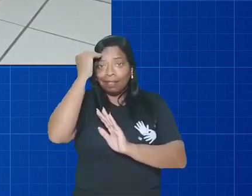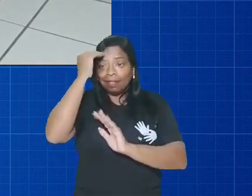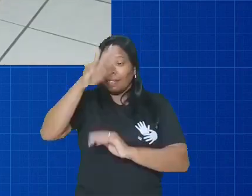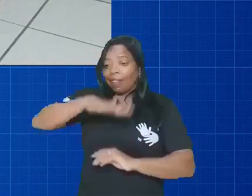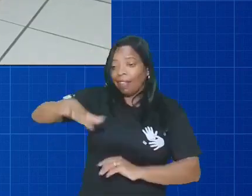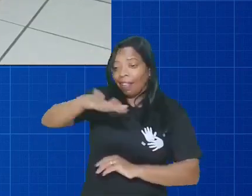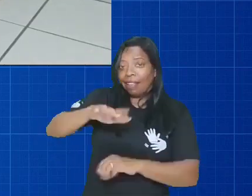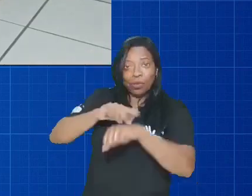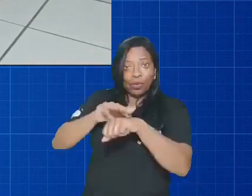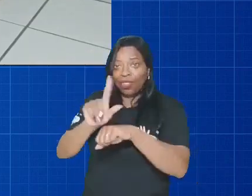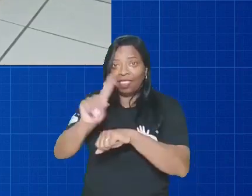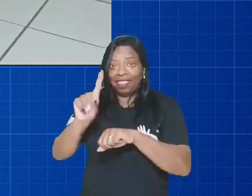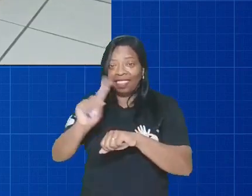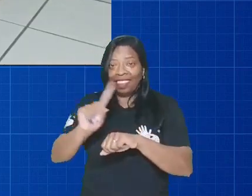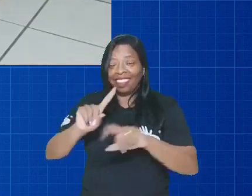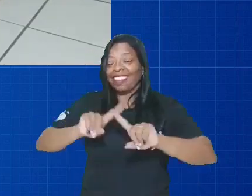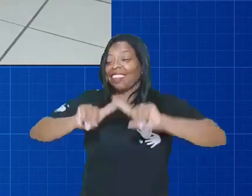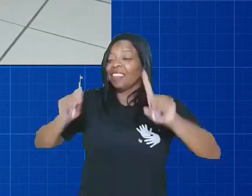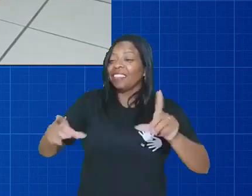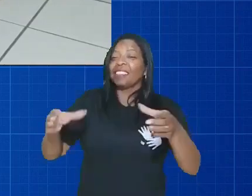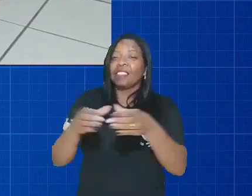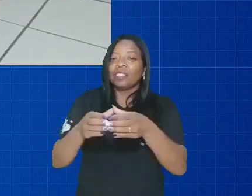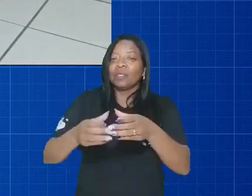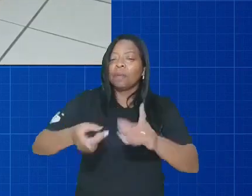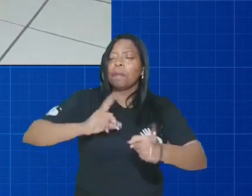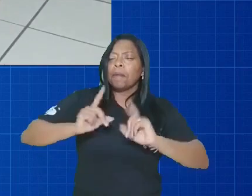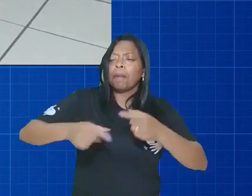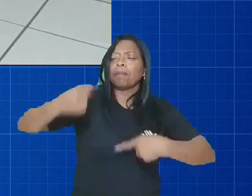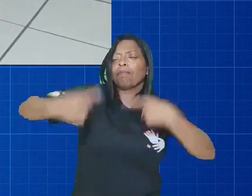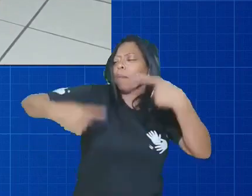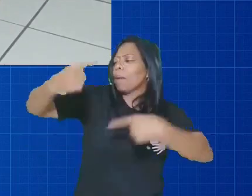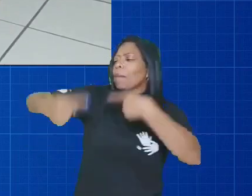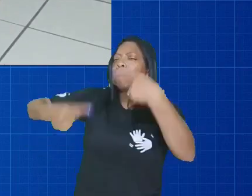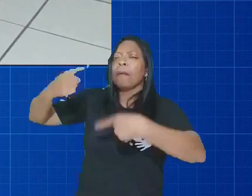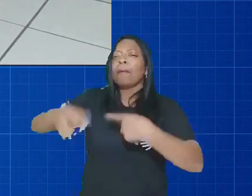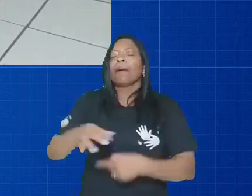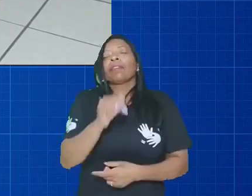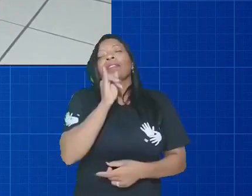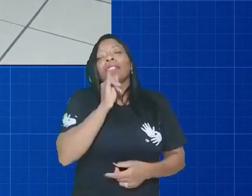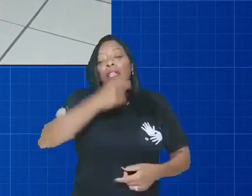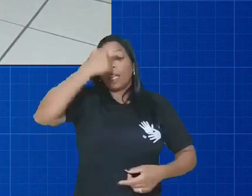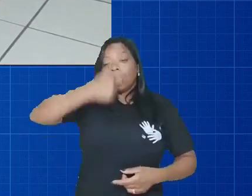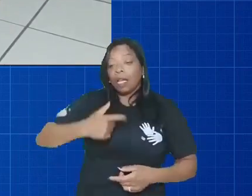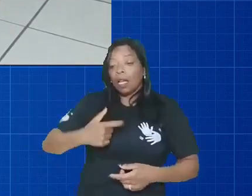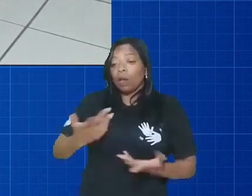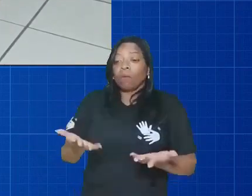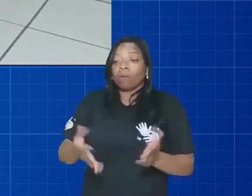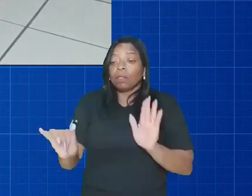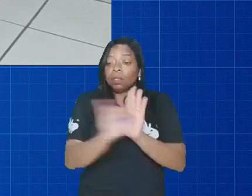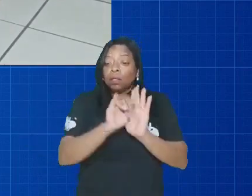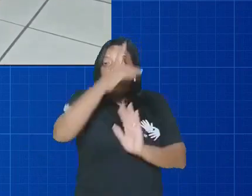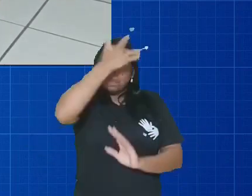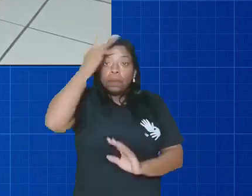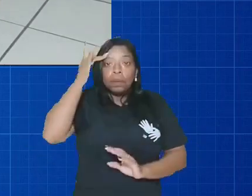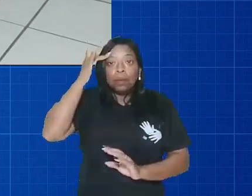mais específicos para isso. Então, quem sou eu, né, a minha identidade, eu não sou criança, eu não sou adulto, mas quem eu sou? E